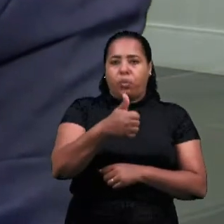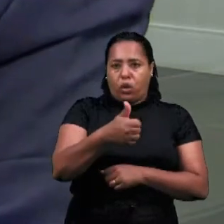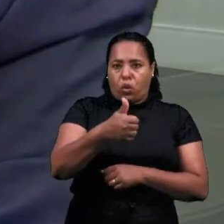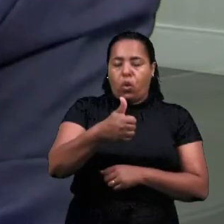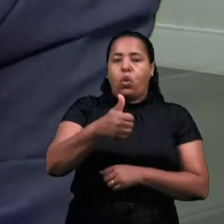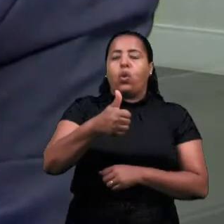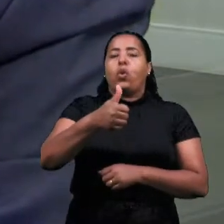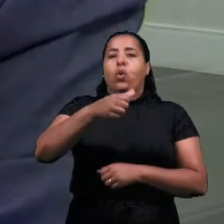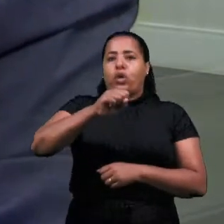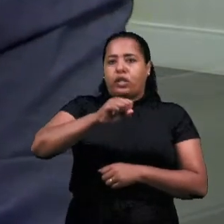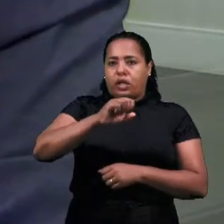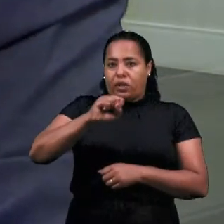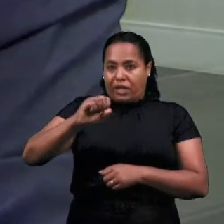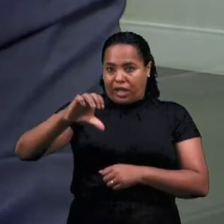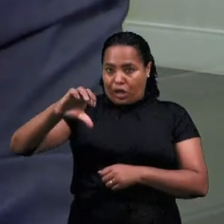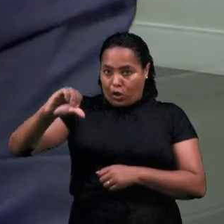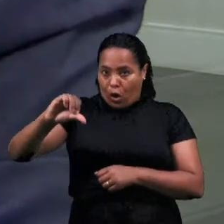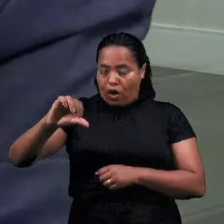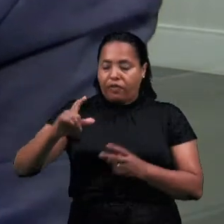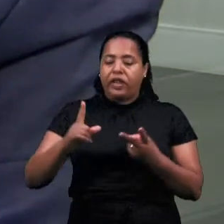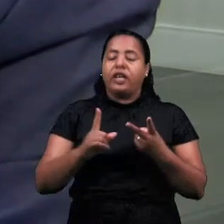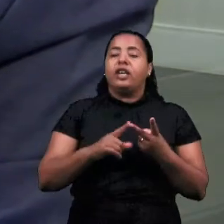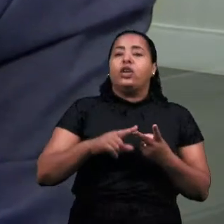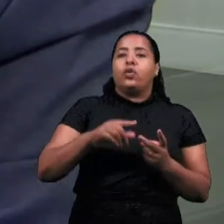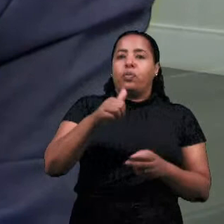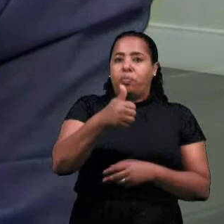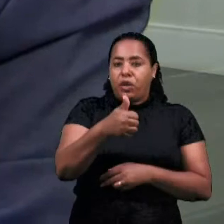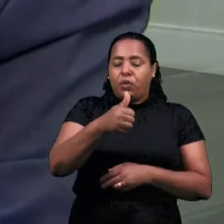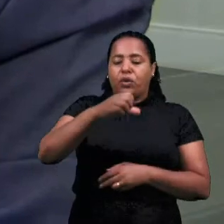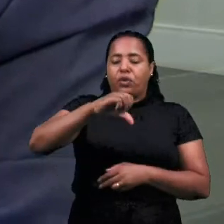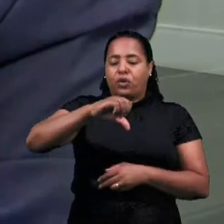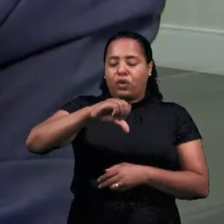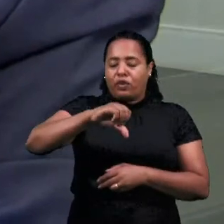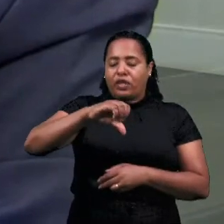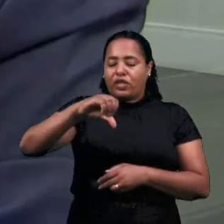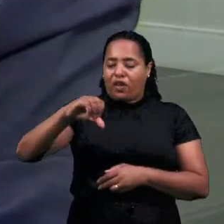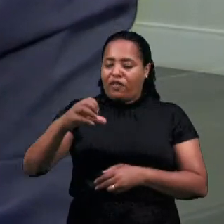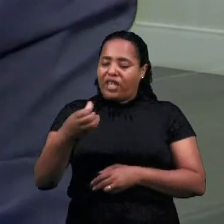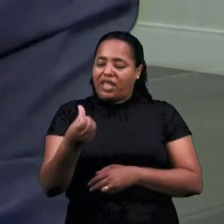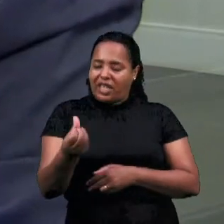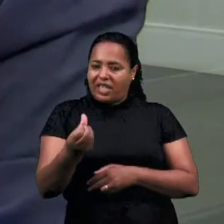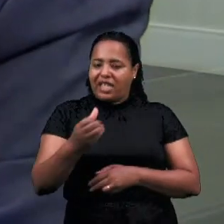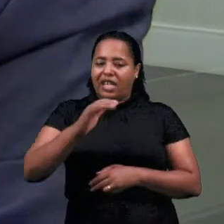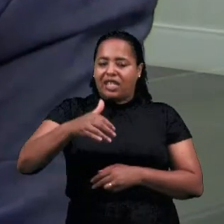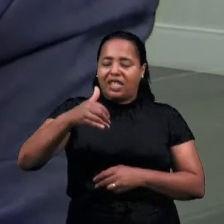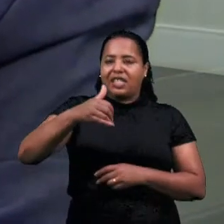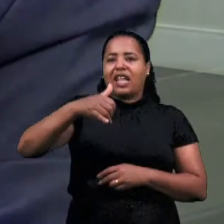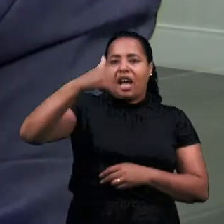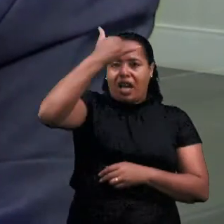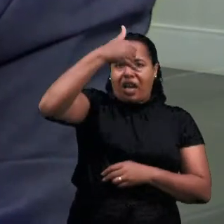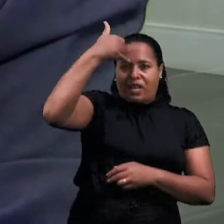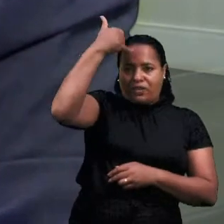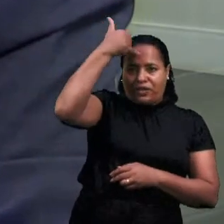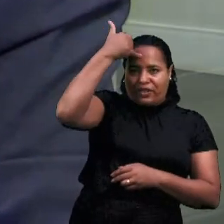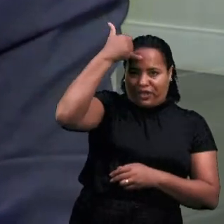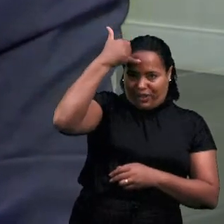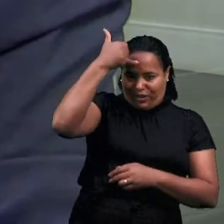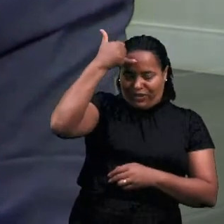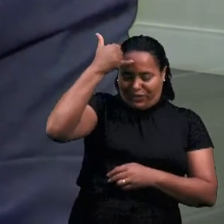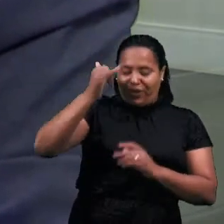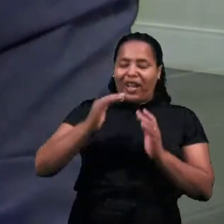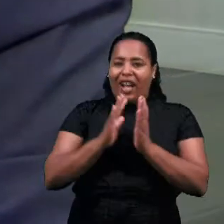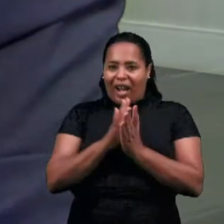1989 e em 96 eu fui ungido ao Ministério da